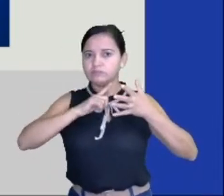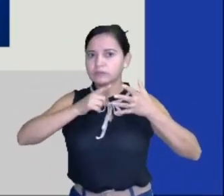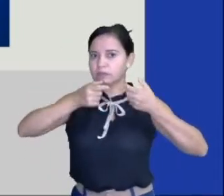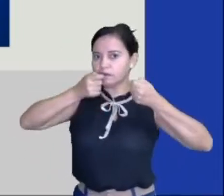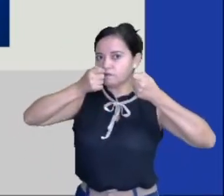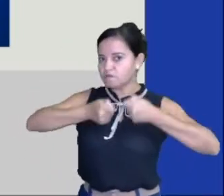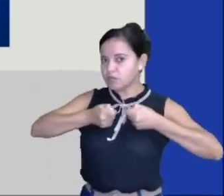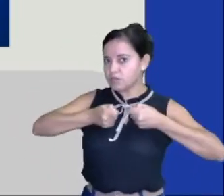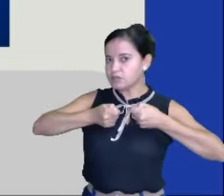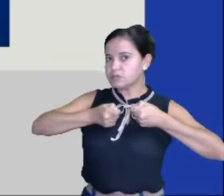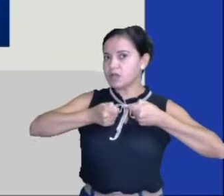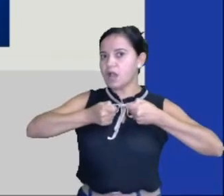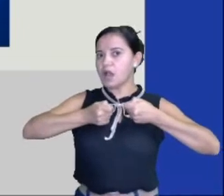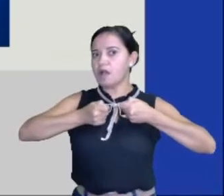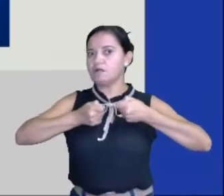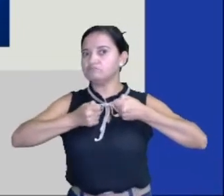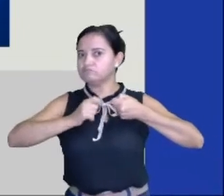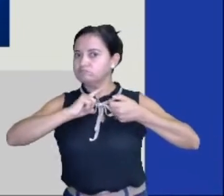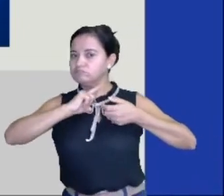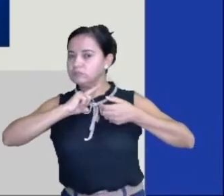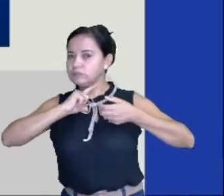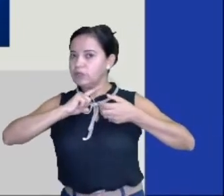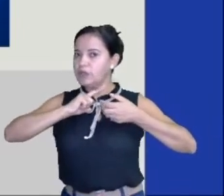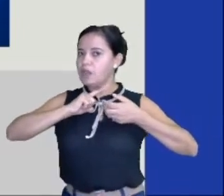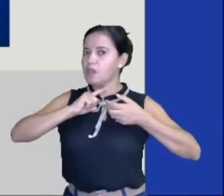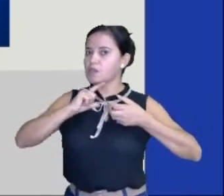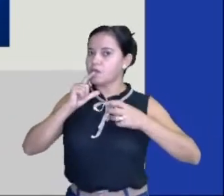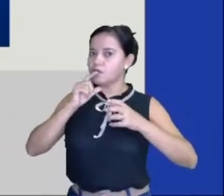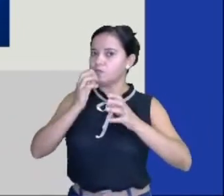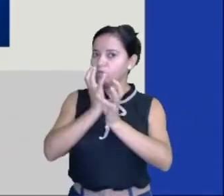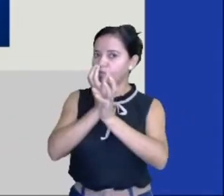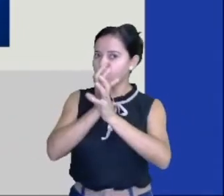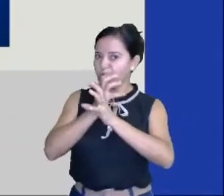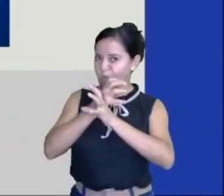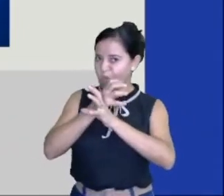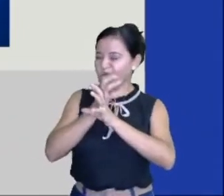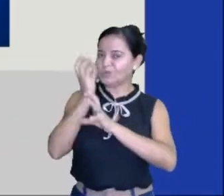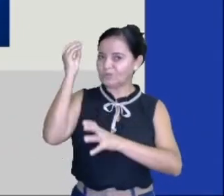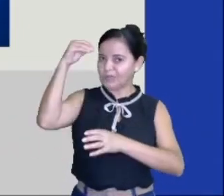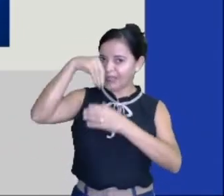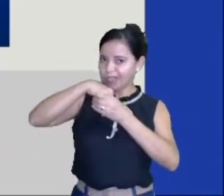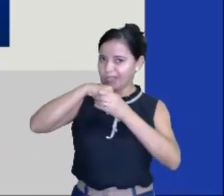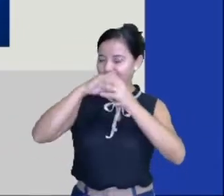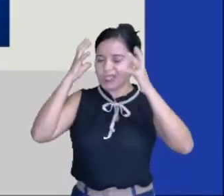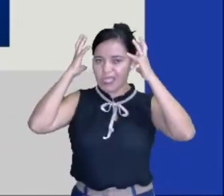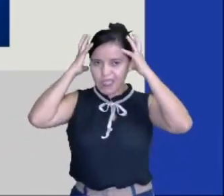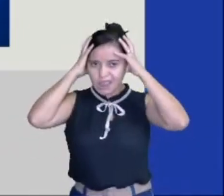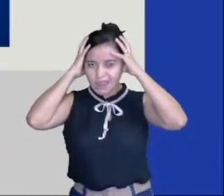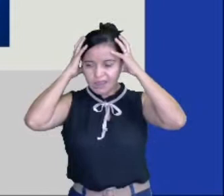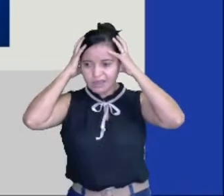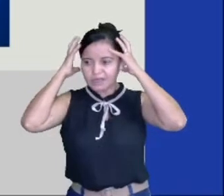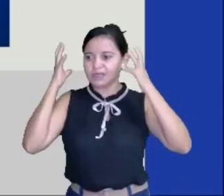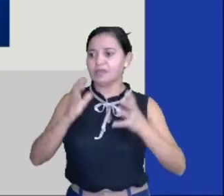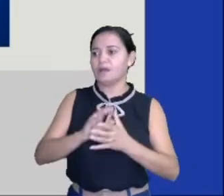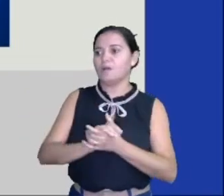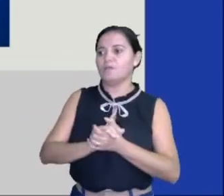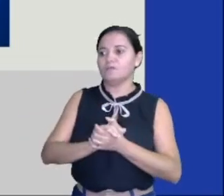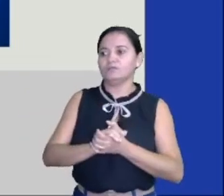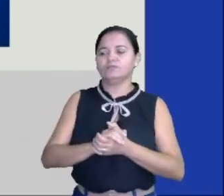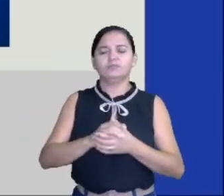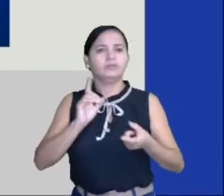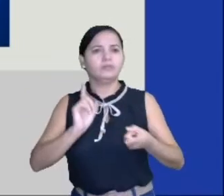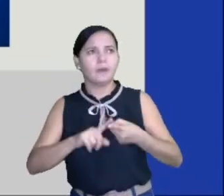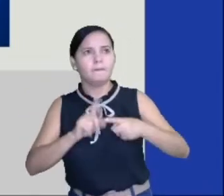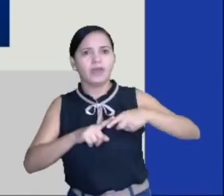de suturas, que dividem os ossos do crânio. As outras articulações, como as do dedo, como as do